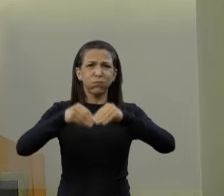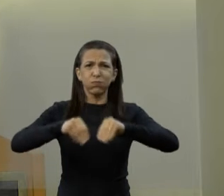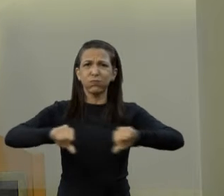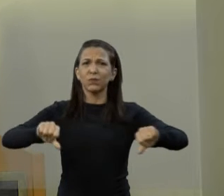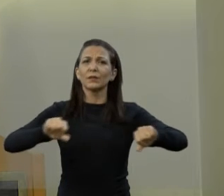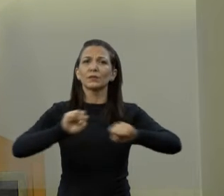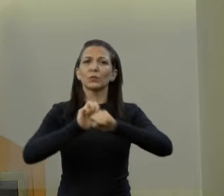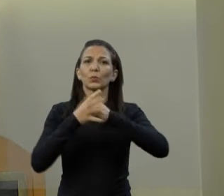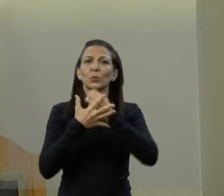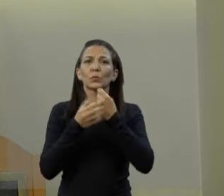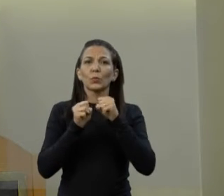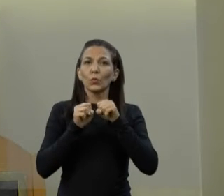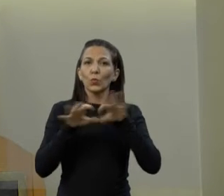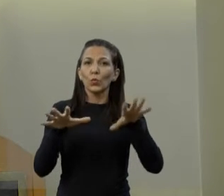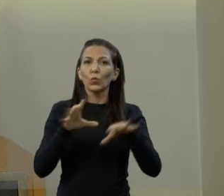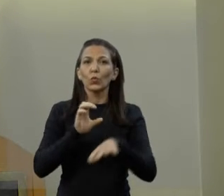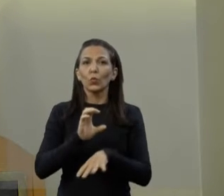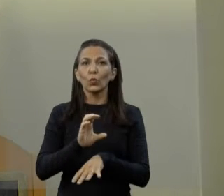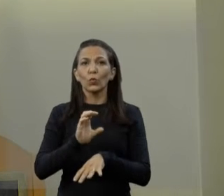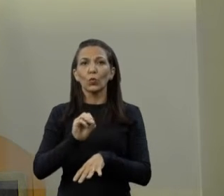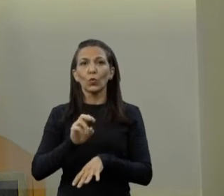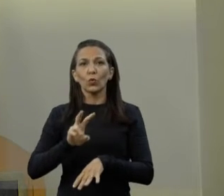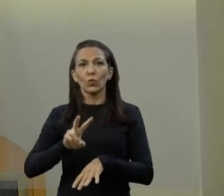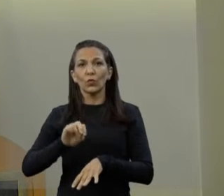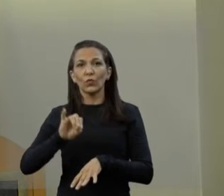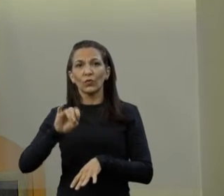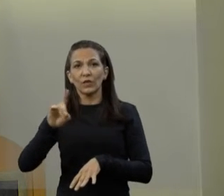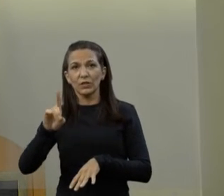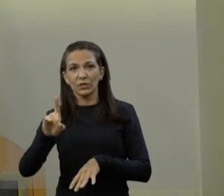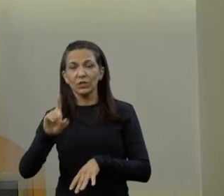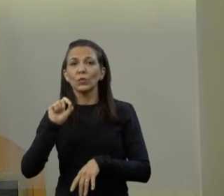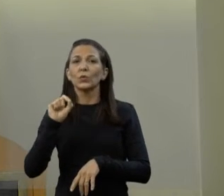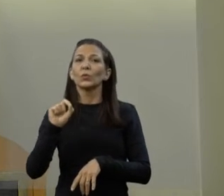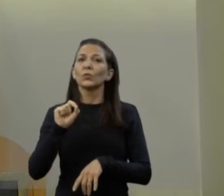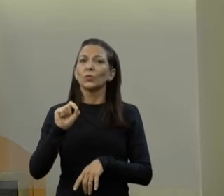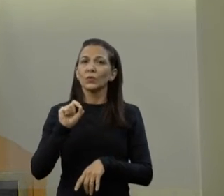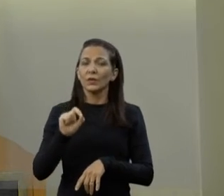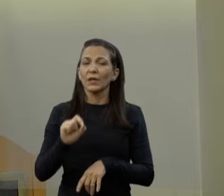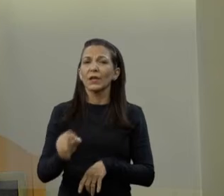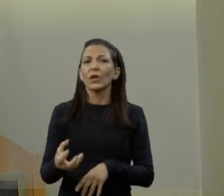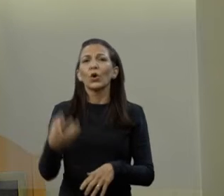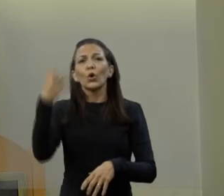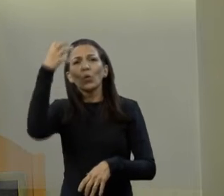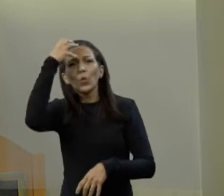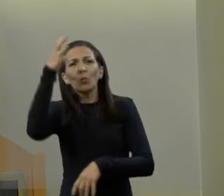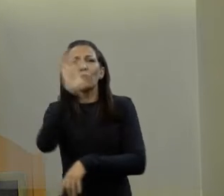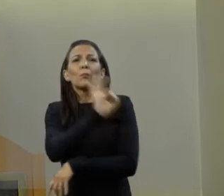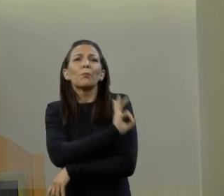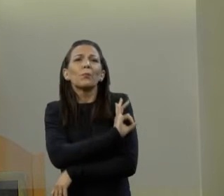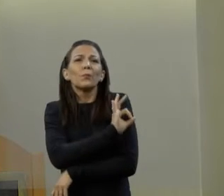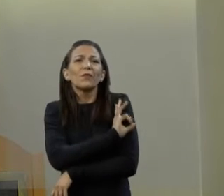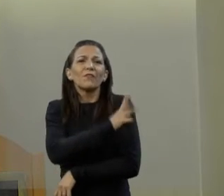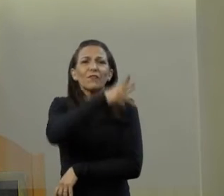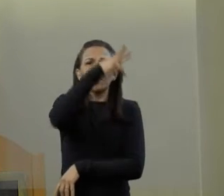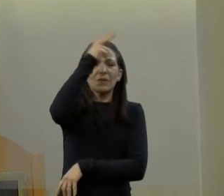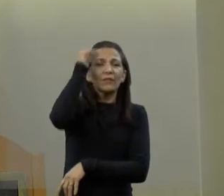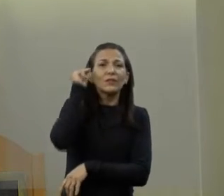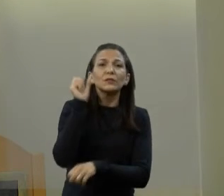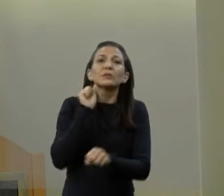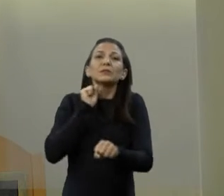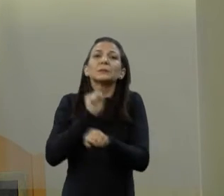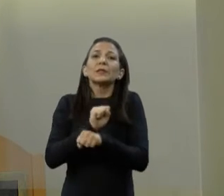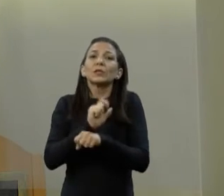Ah e eu não acho que coerente a pessoa vir aqui fica gritando É culpa do Prefeito é culpa do prefeito e e a gente ficar esperando